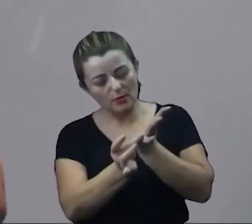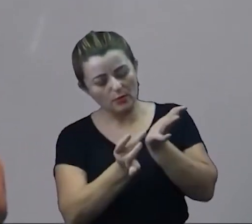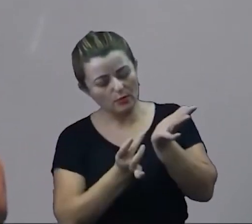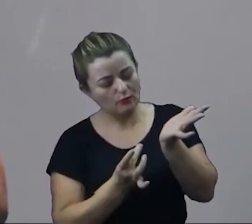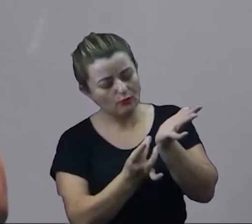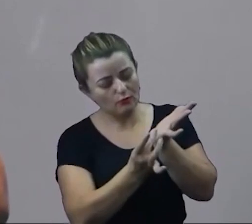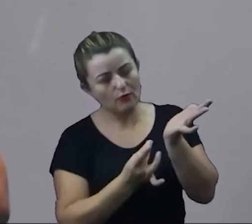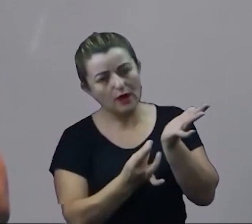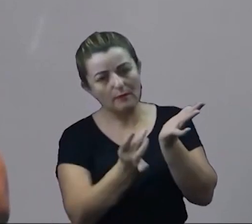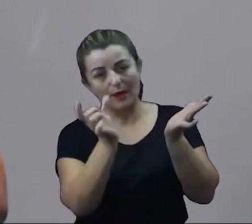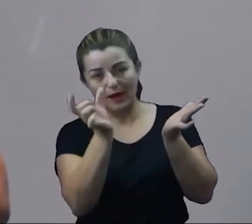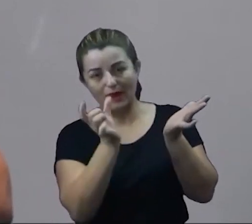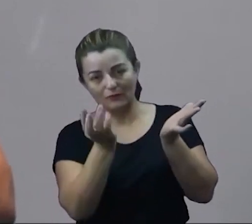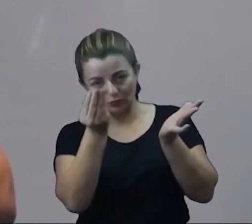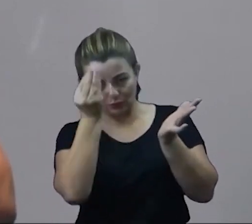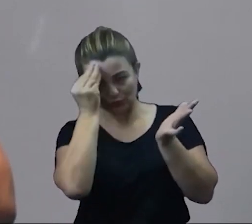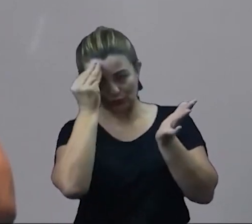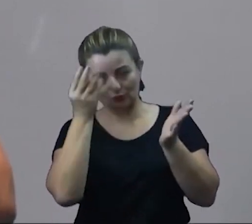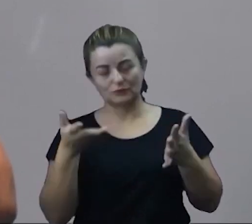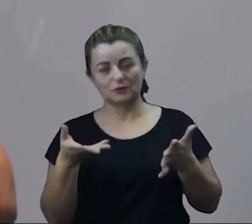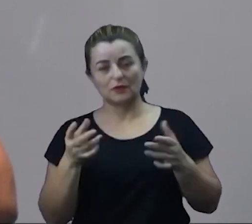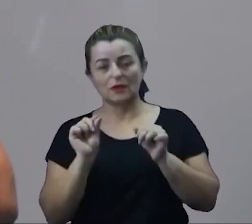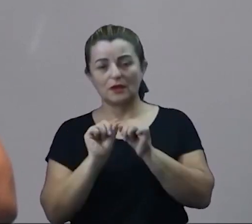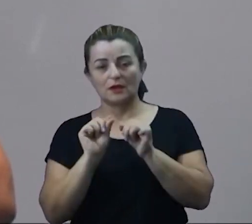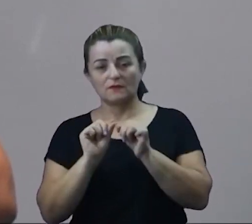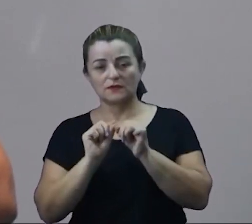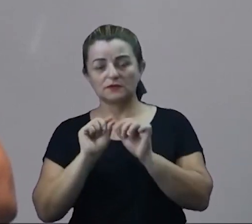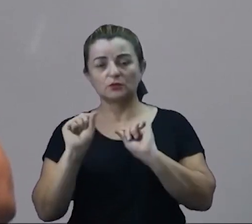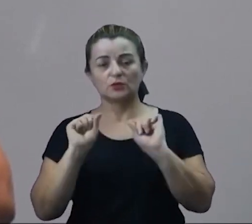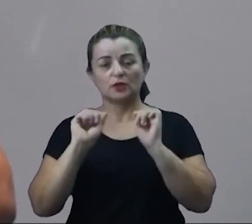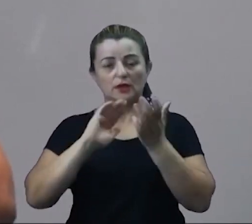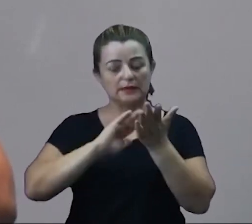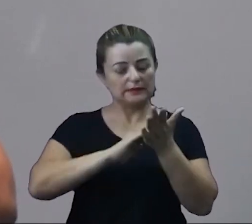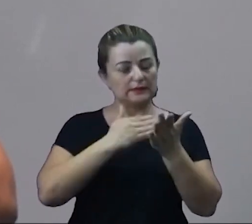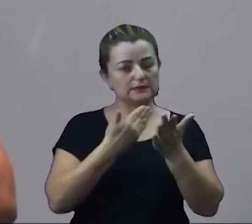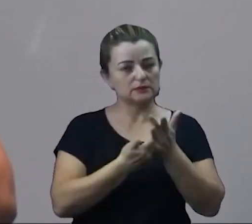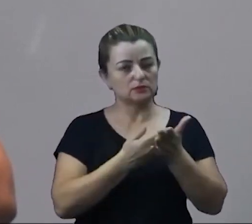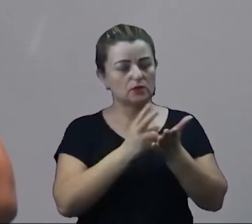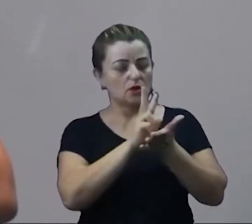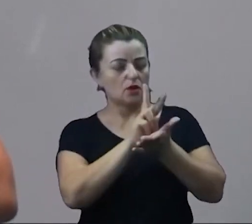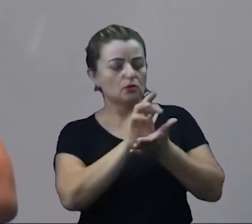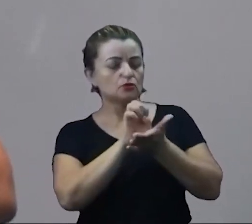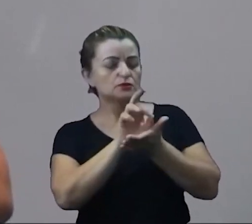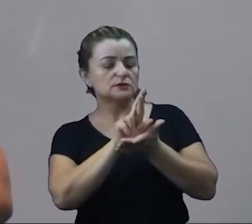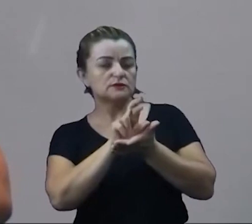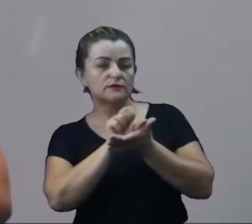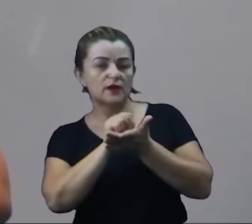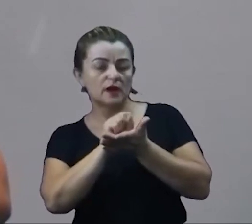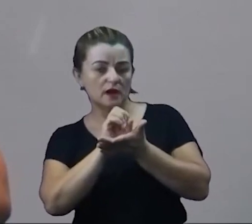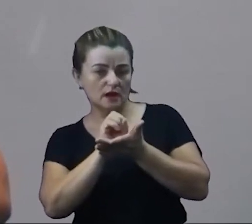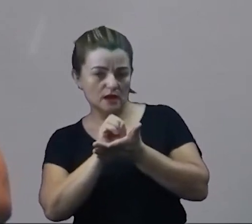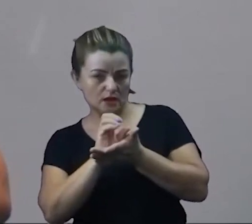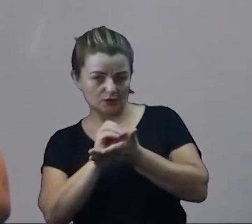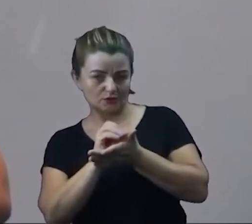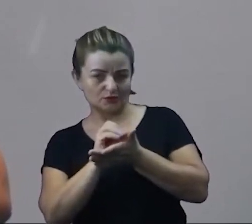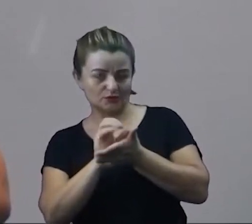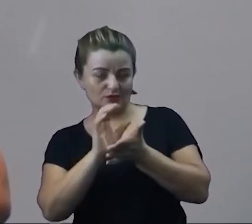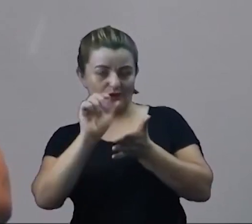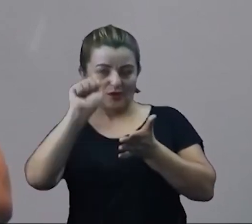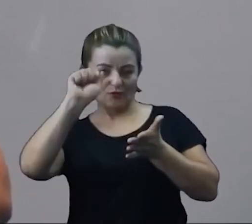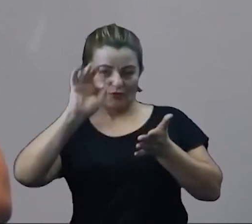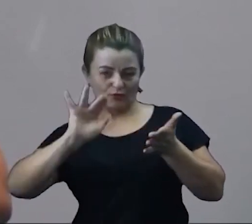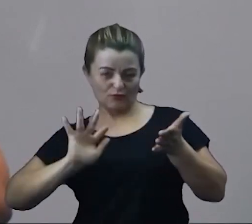você consegue entender, fazendo ali a interpretação dos versos, a gente observa que o gabarito fica